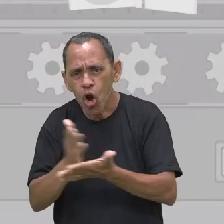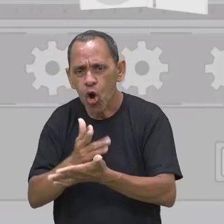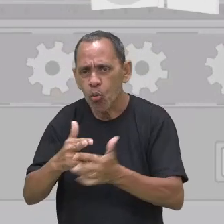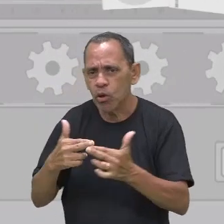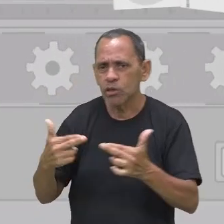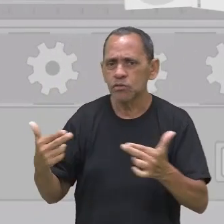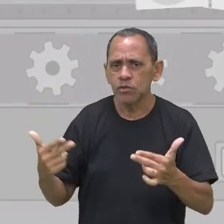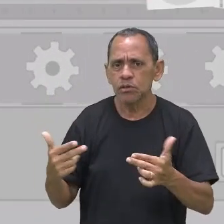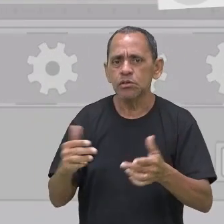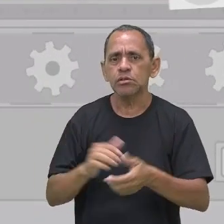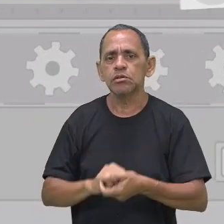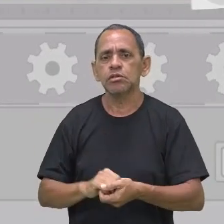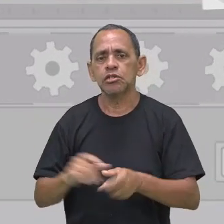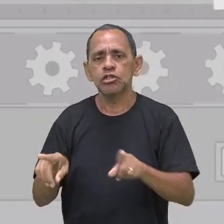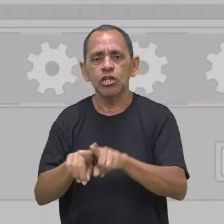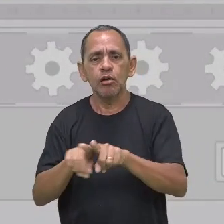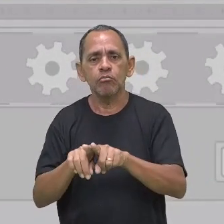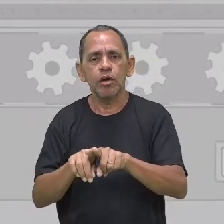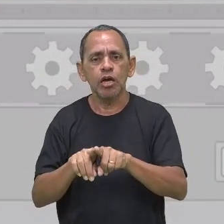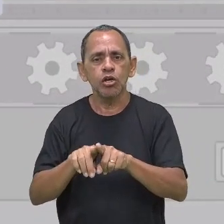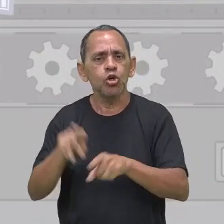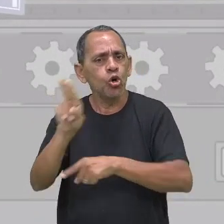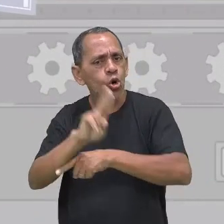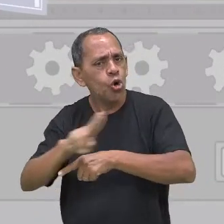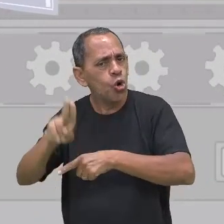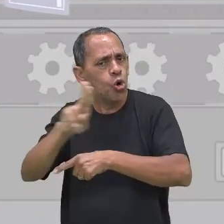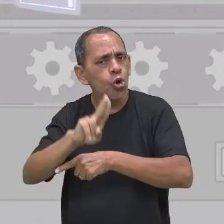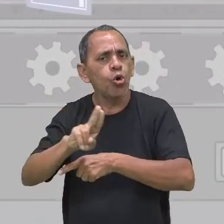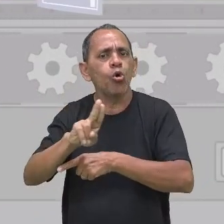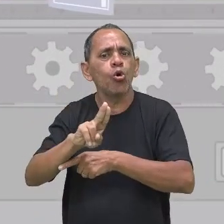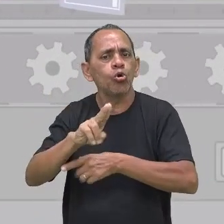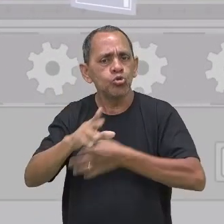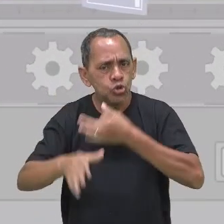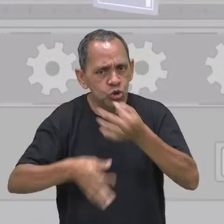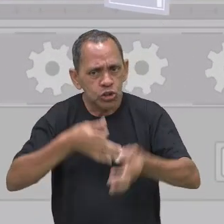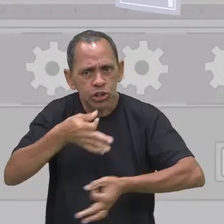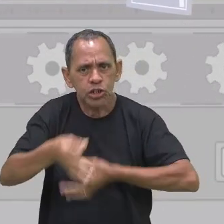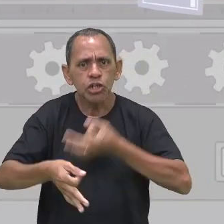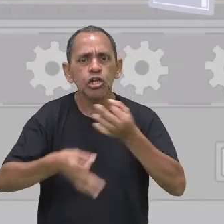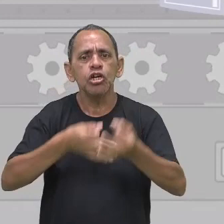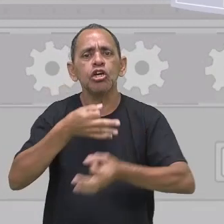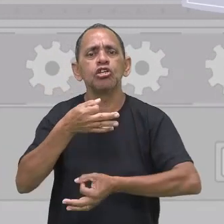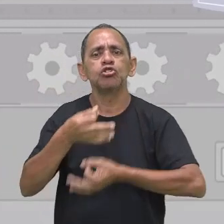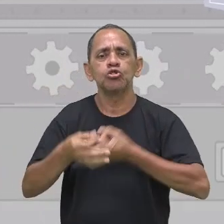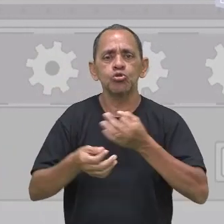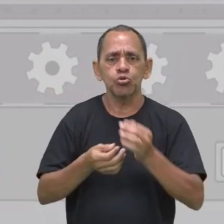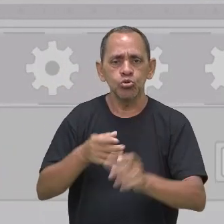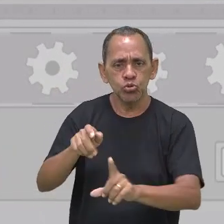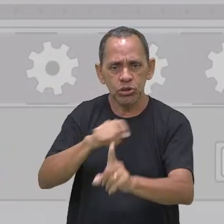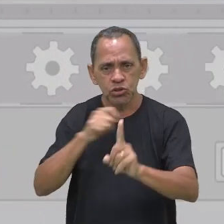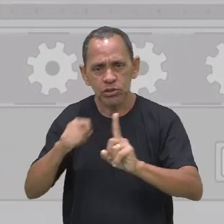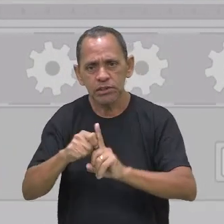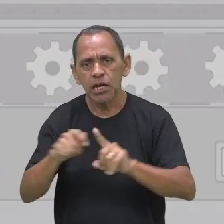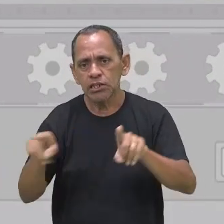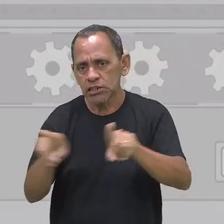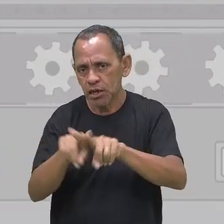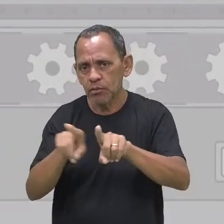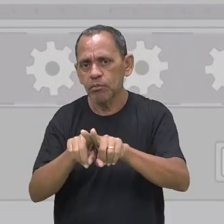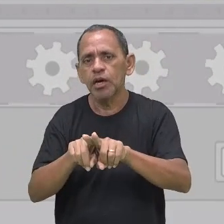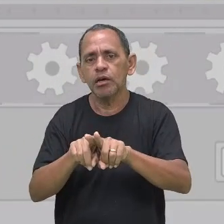a rebeldia, de você criticar a sociedade, o status